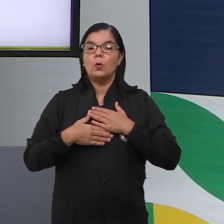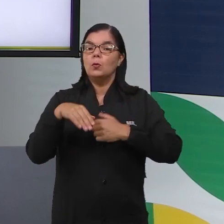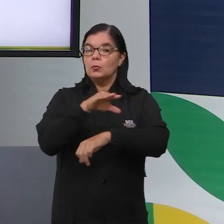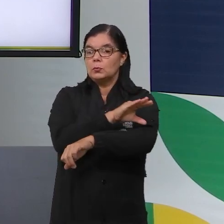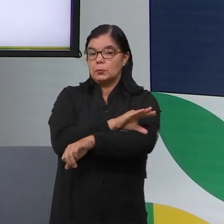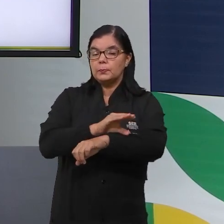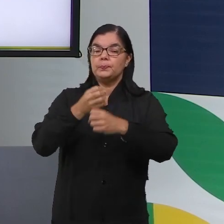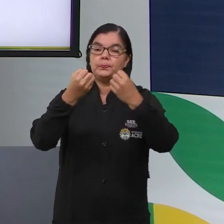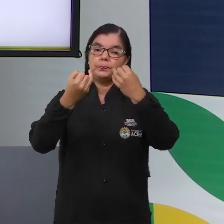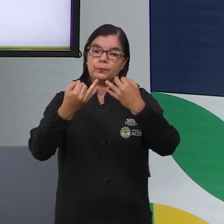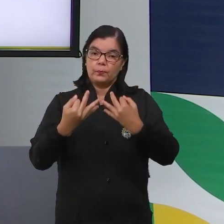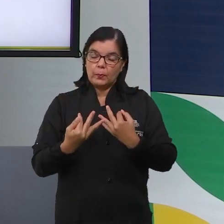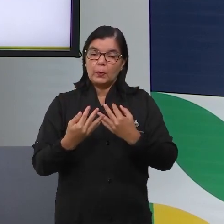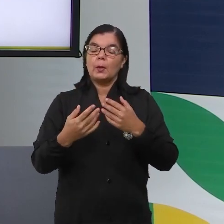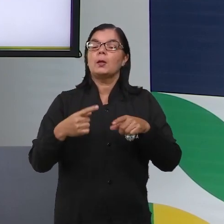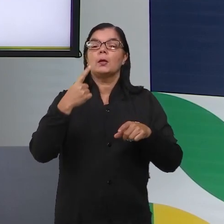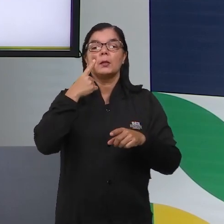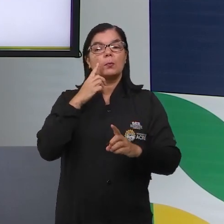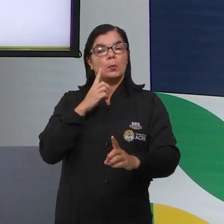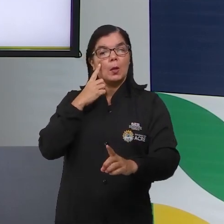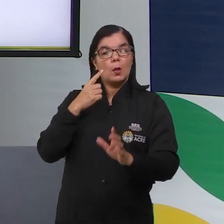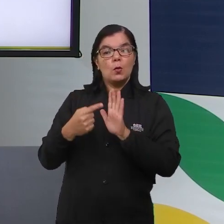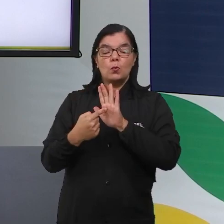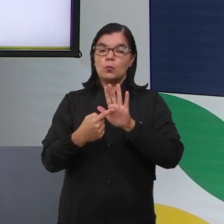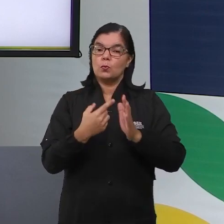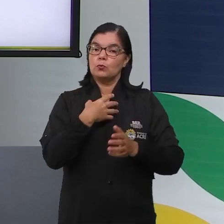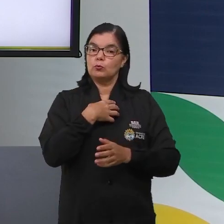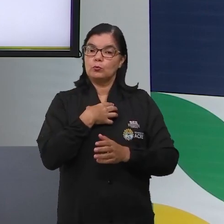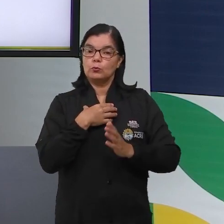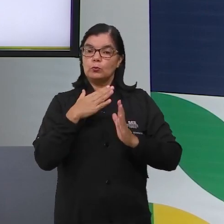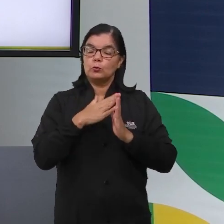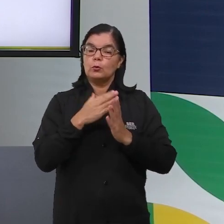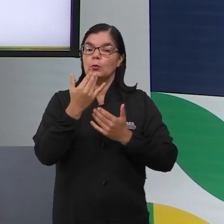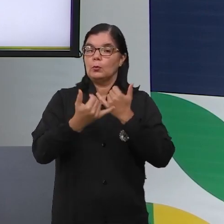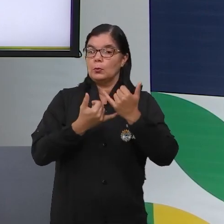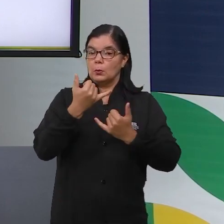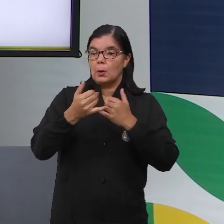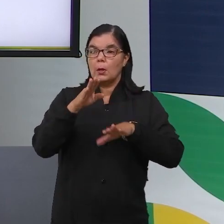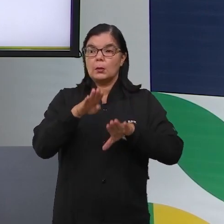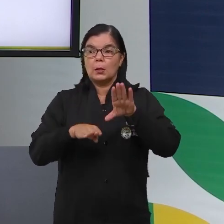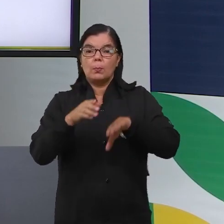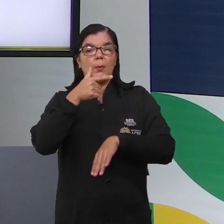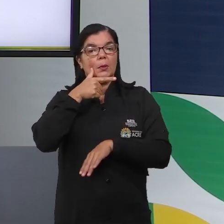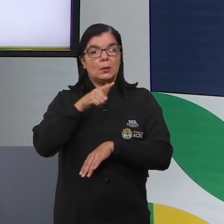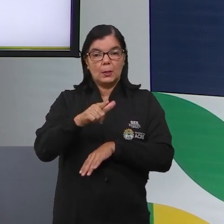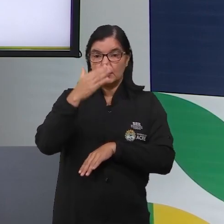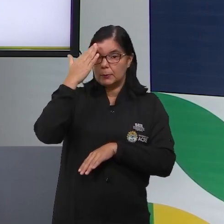culturalmente falando, né, e identificar o estilo de jogo a depender da língua.